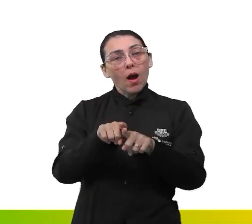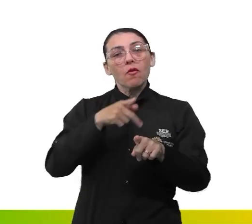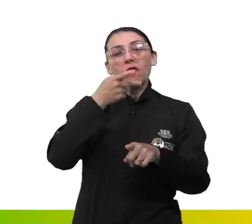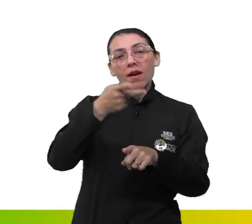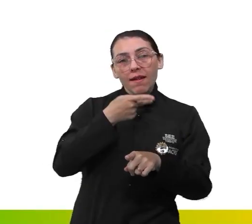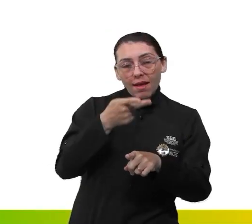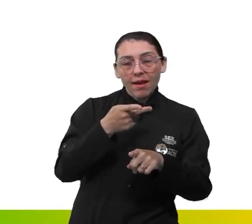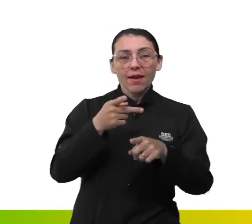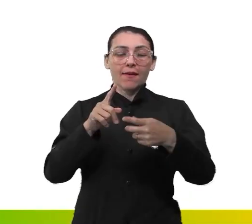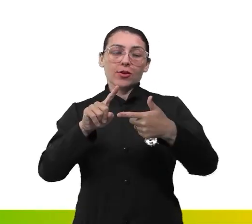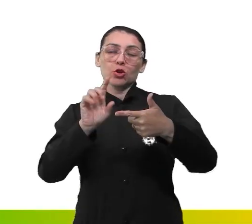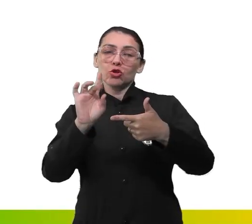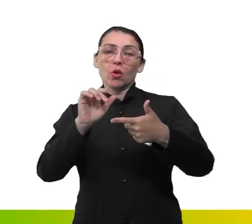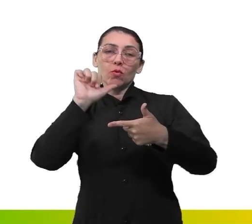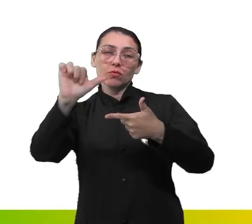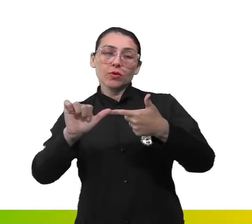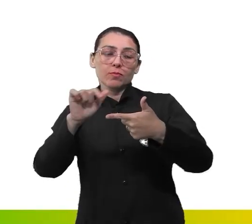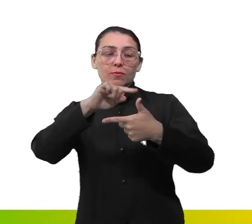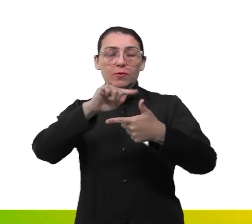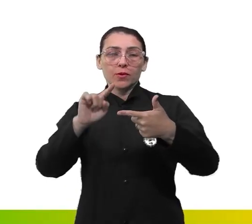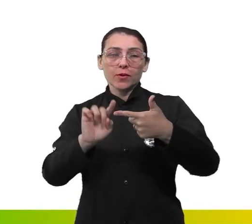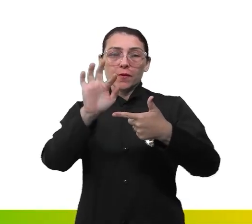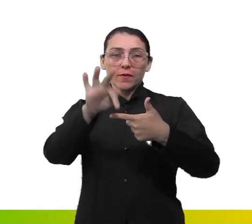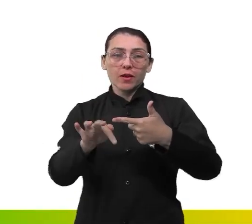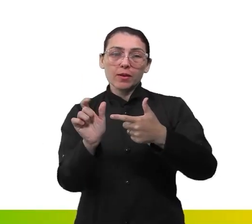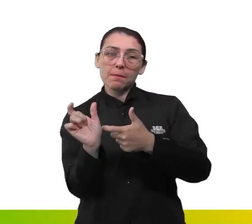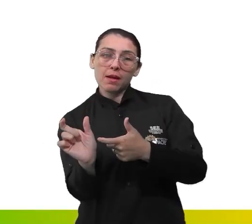talking, falando.